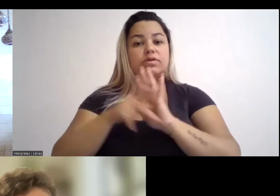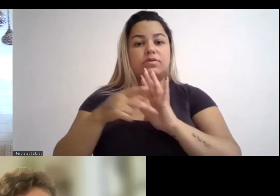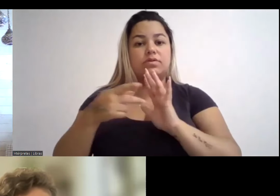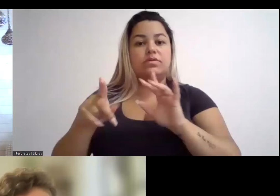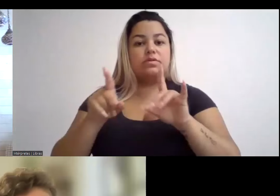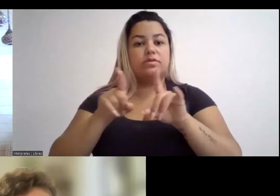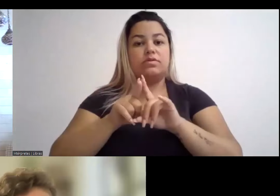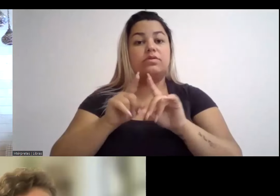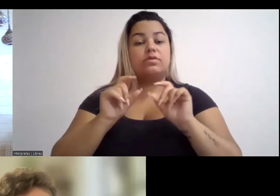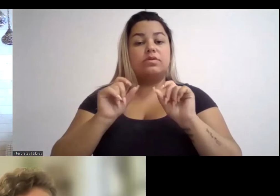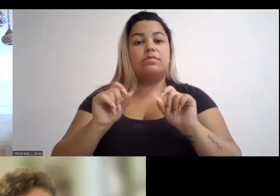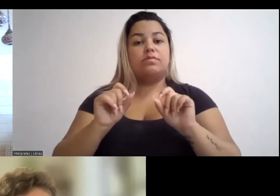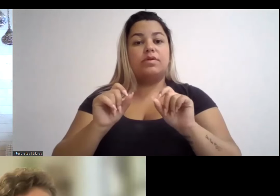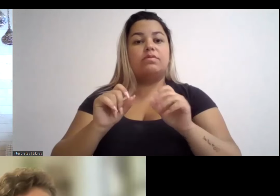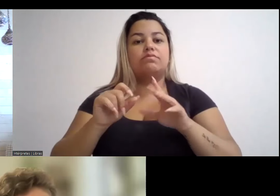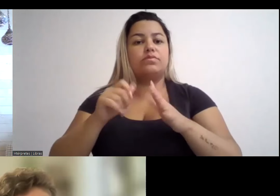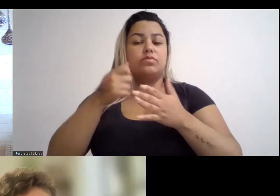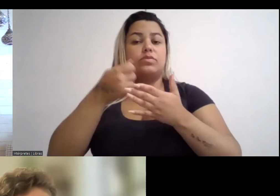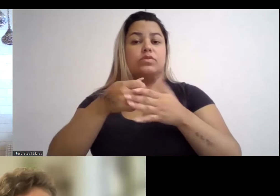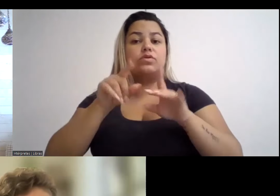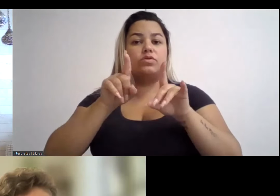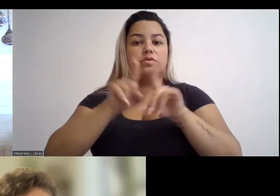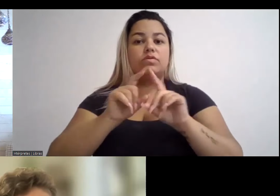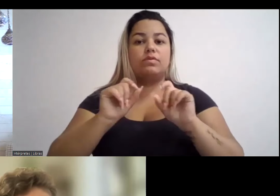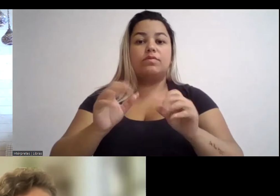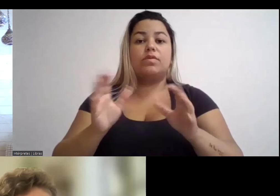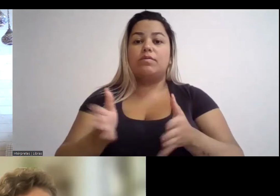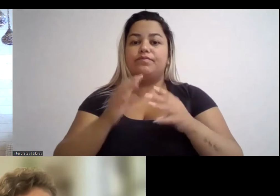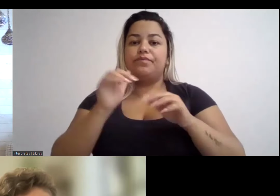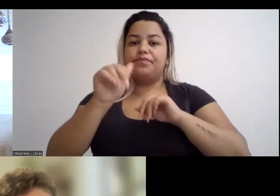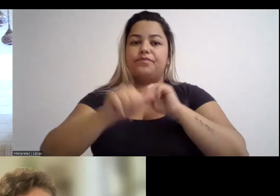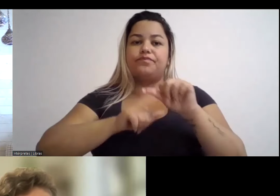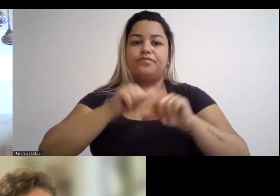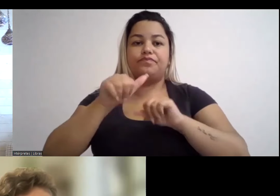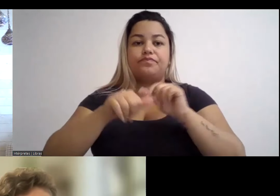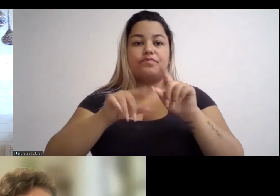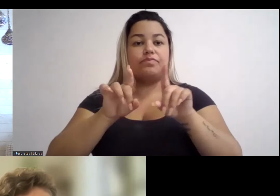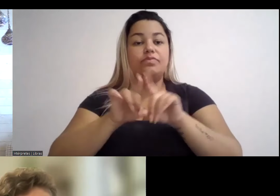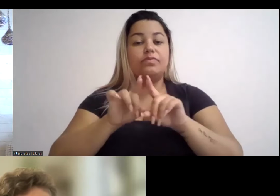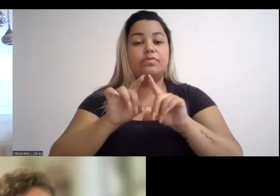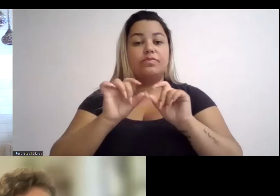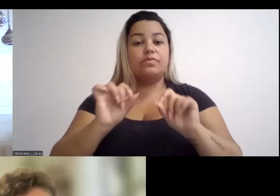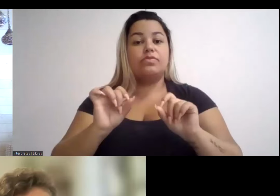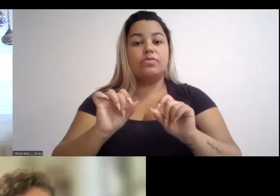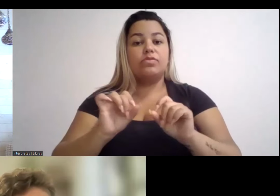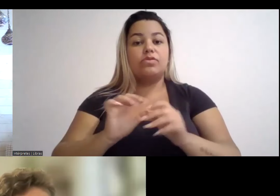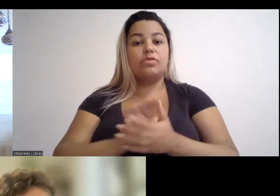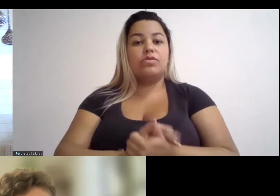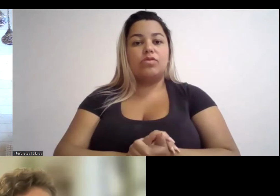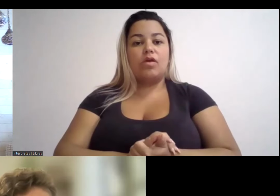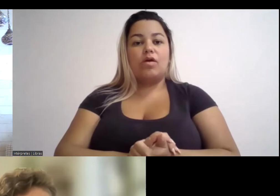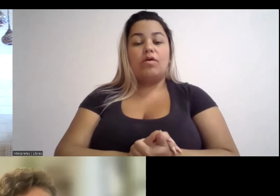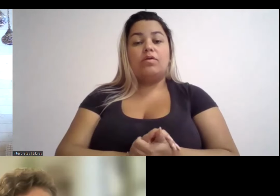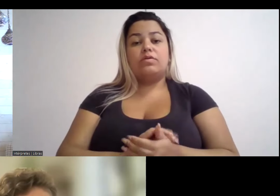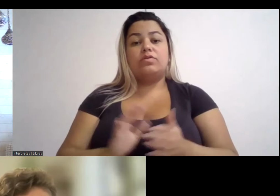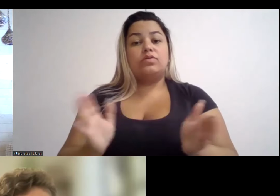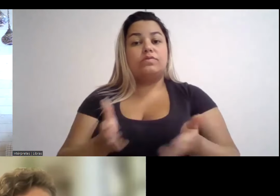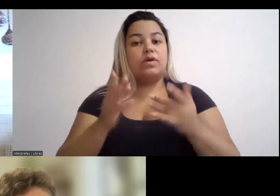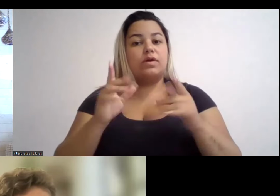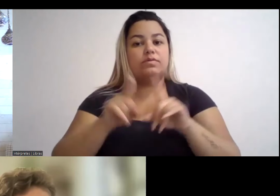cooperação. É tarefa do Estado empreendedor promover a inovação nos pequenos empreendimentos, estimular